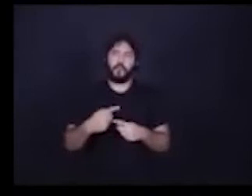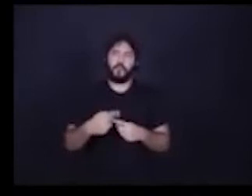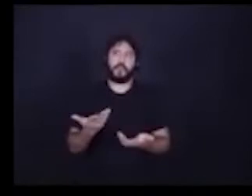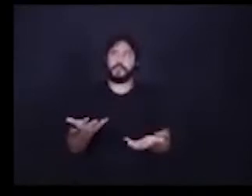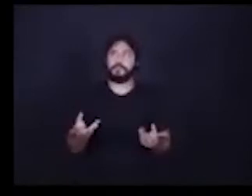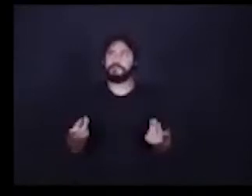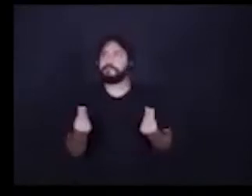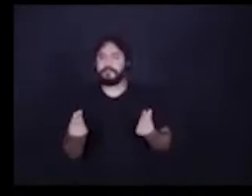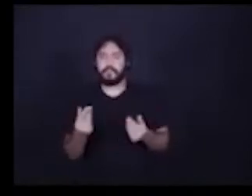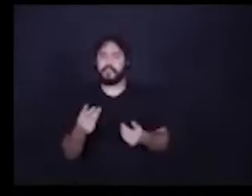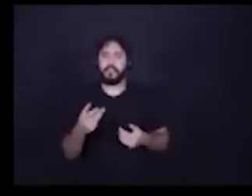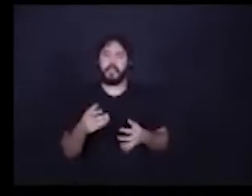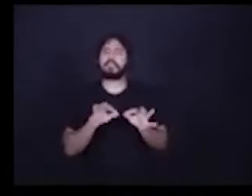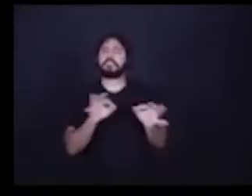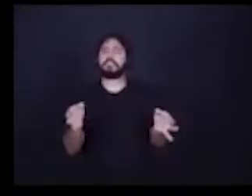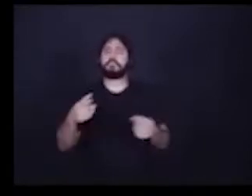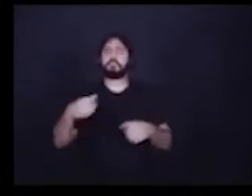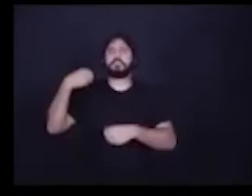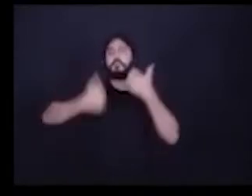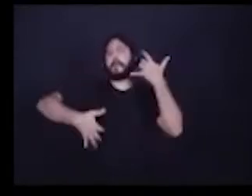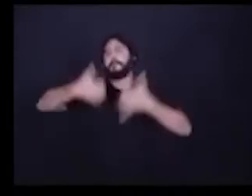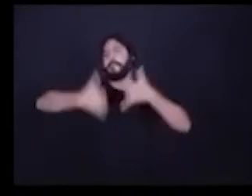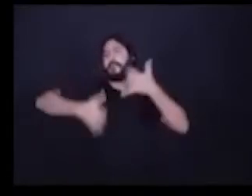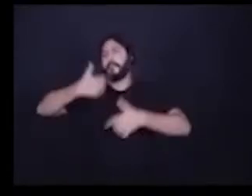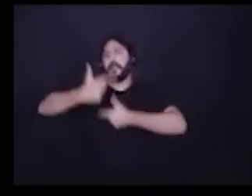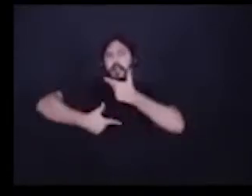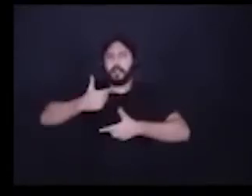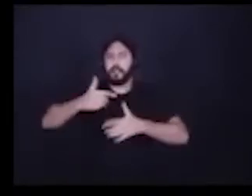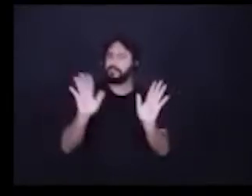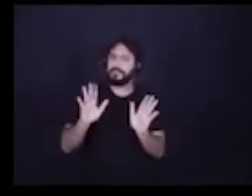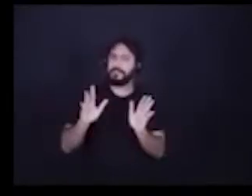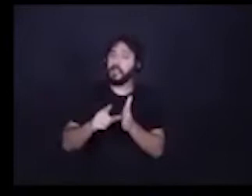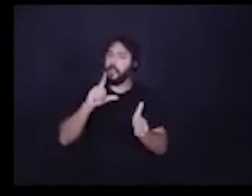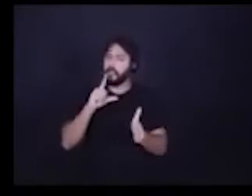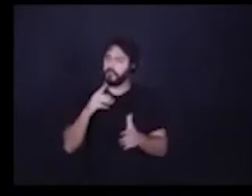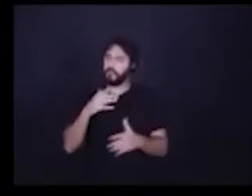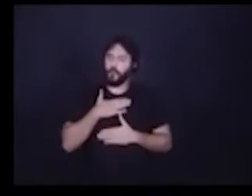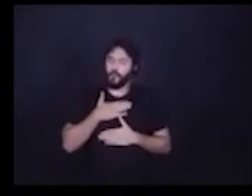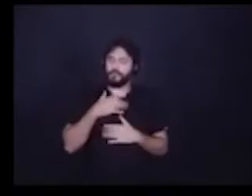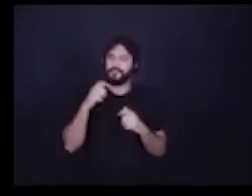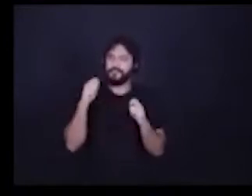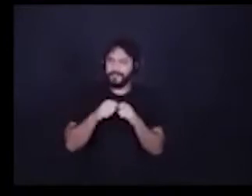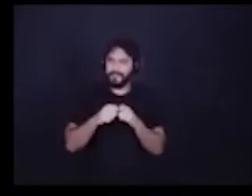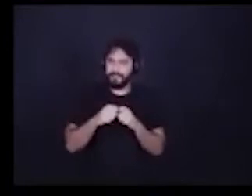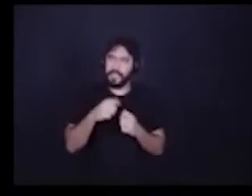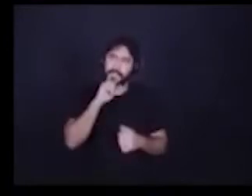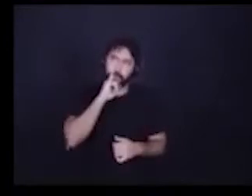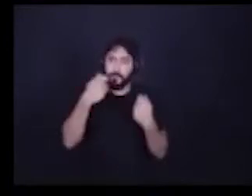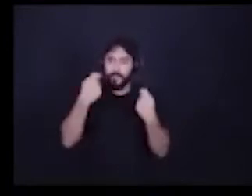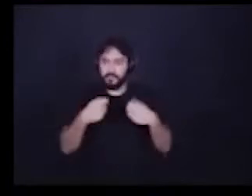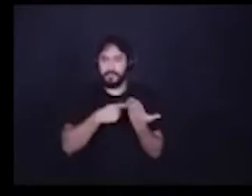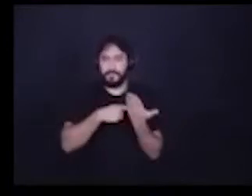simplesmente já começar a falar de trabalhos, eu acho que tem uma coisa que eu sempre gosto de fazer quando eu preciso me apresentar e me